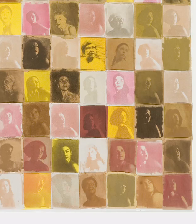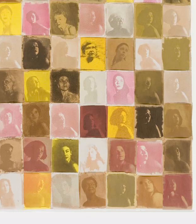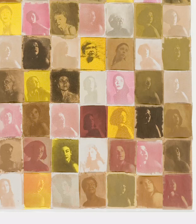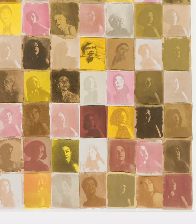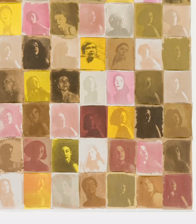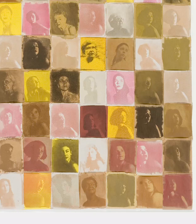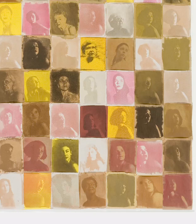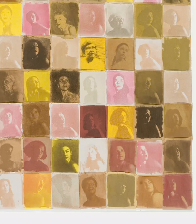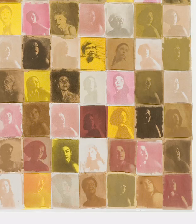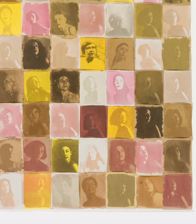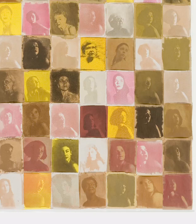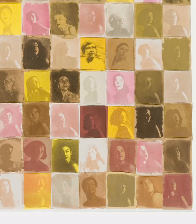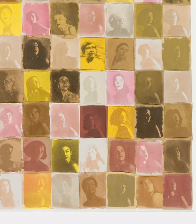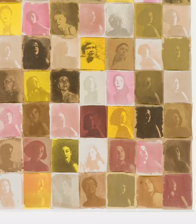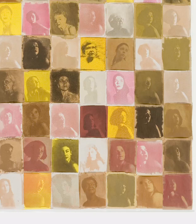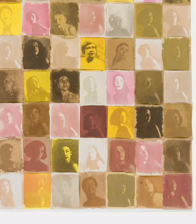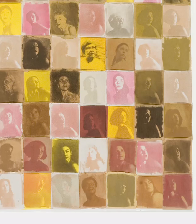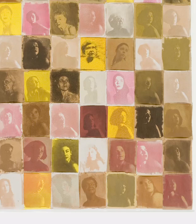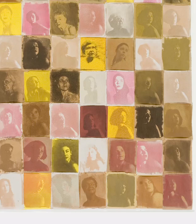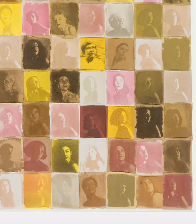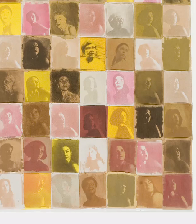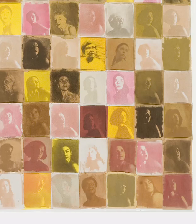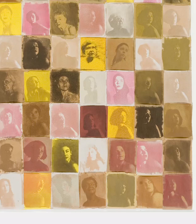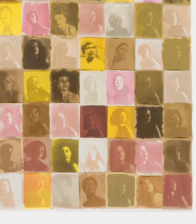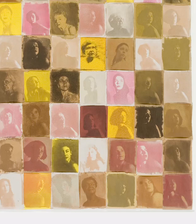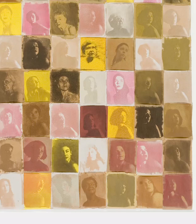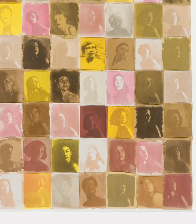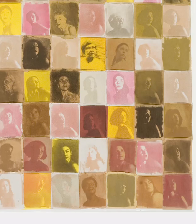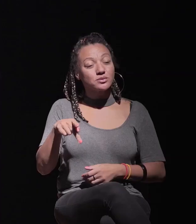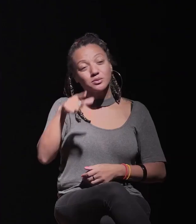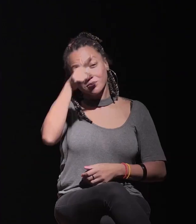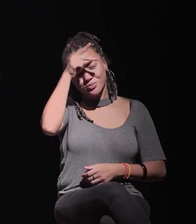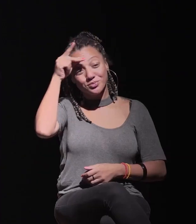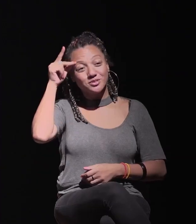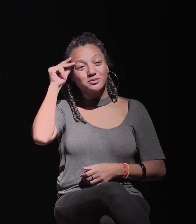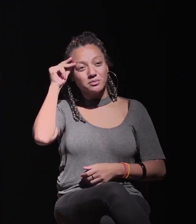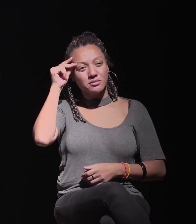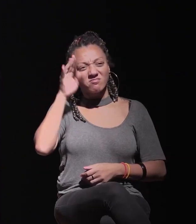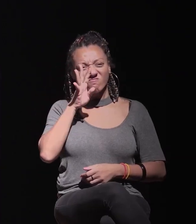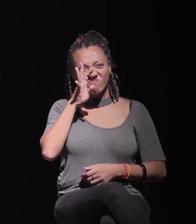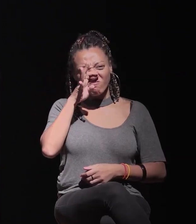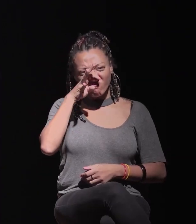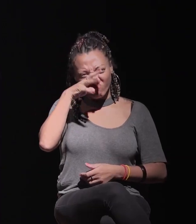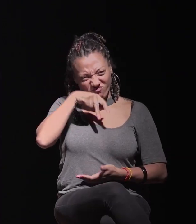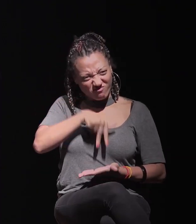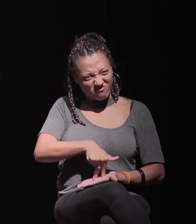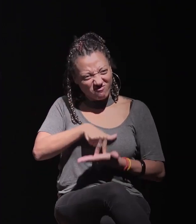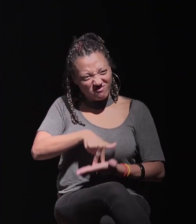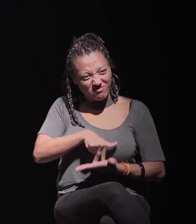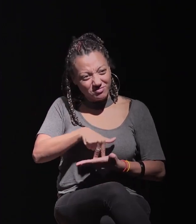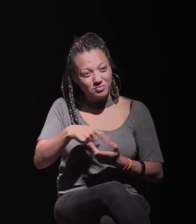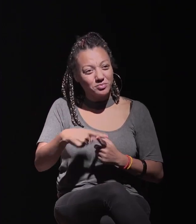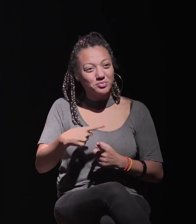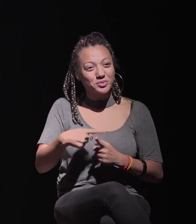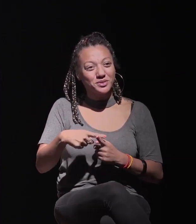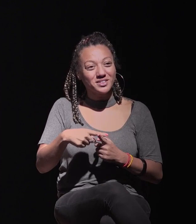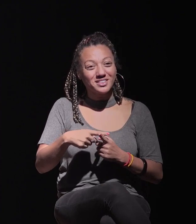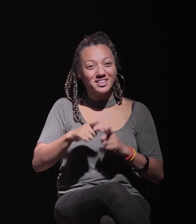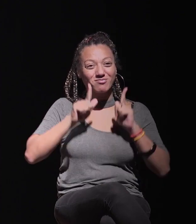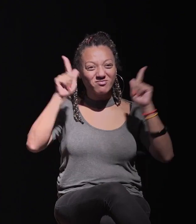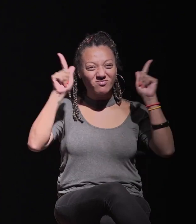de partilha. E eu sou uma professora da Rede Municipal de Ensino resistente agora, saindo de 33 dias de